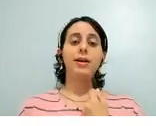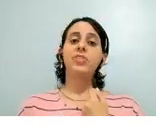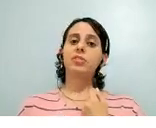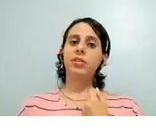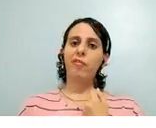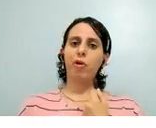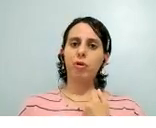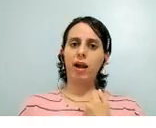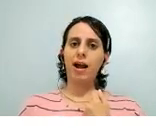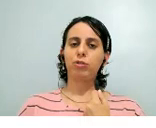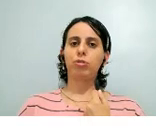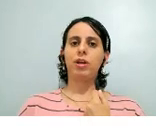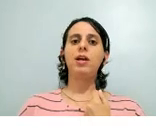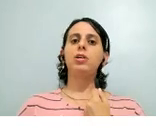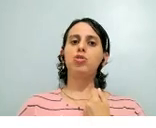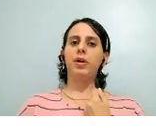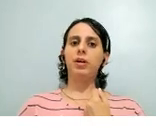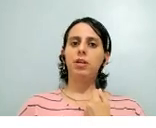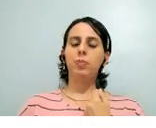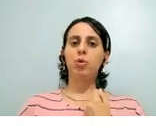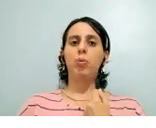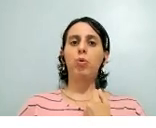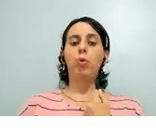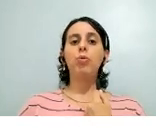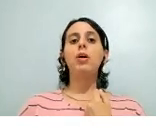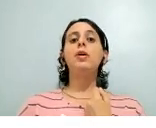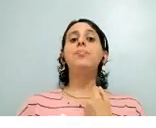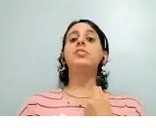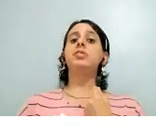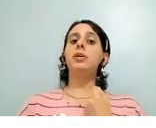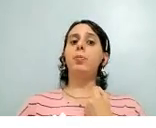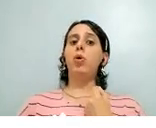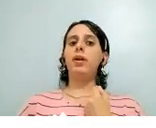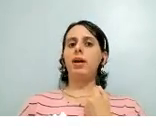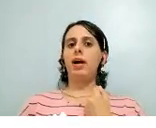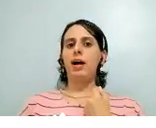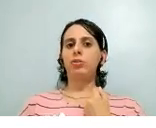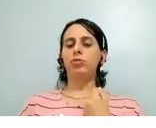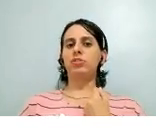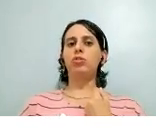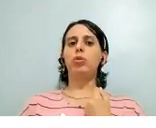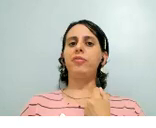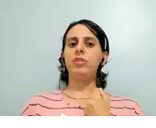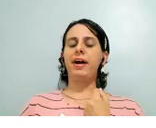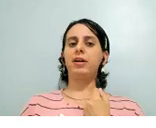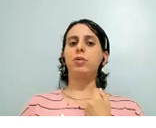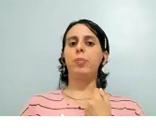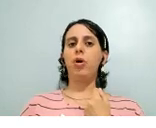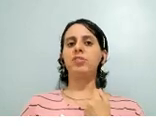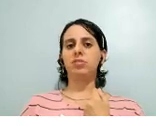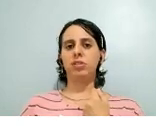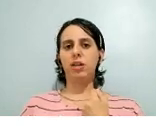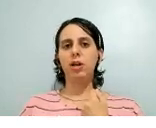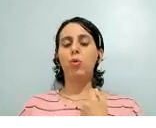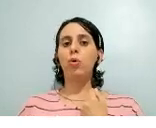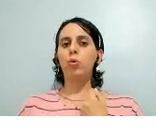sintoma, se for o caso, né, de uma gripe comum. Se por acaso você desconfiar que